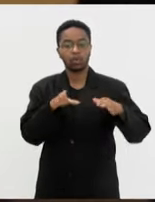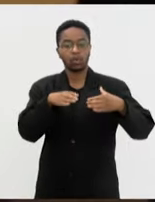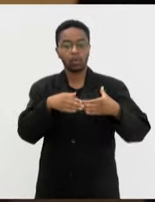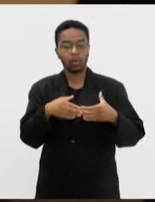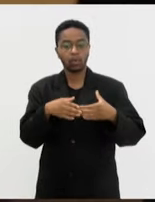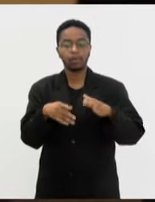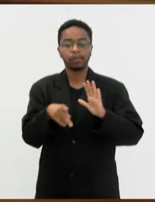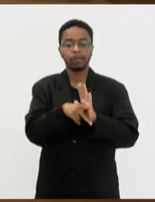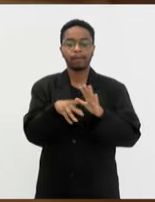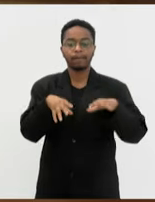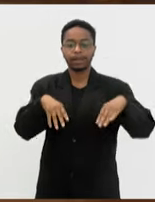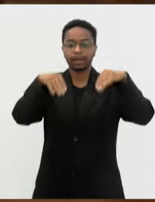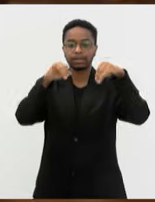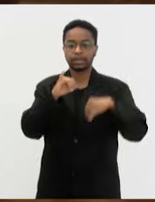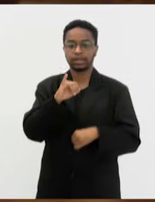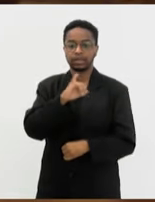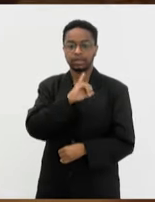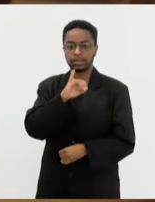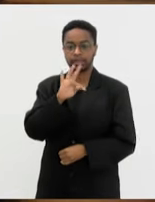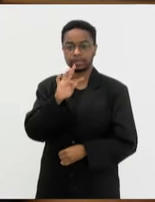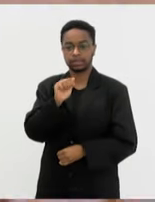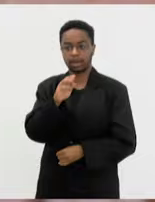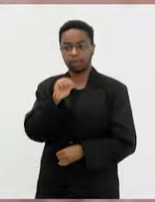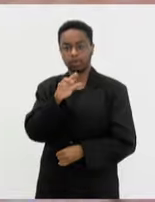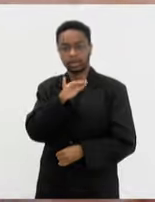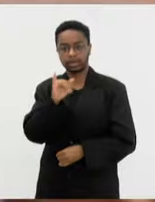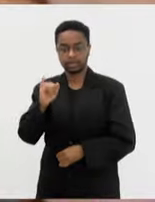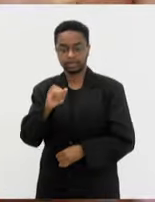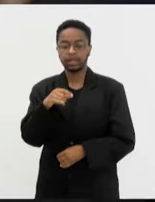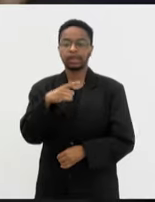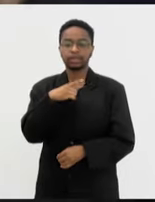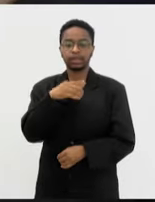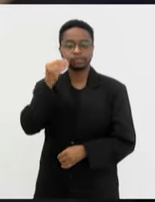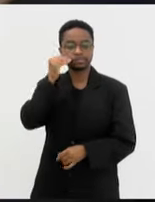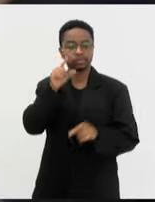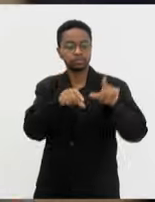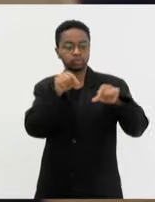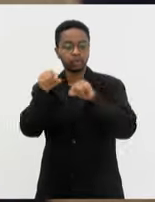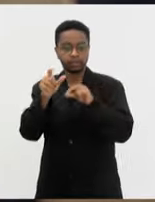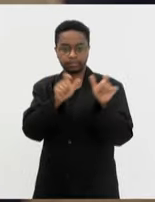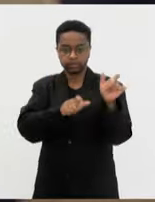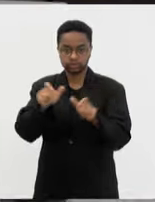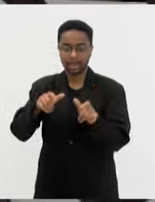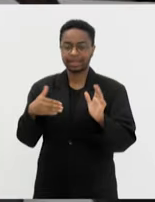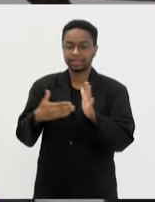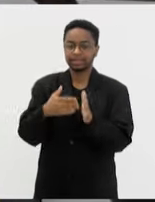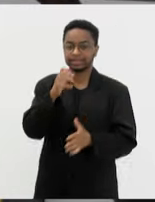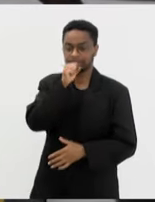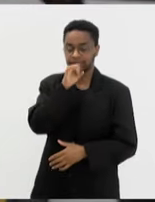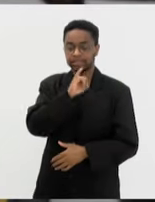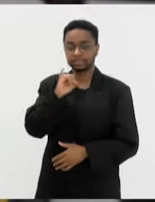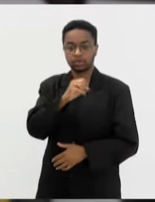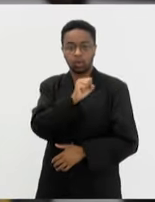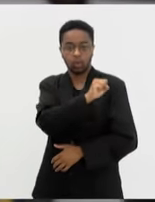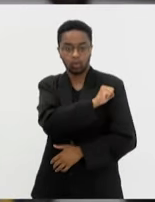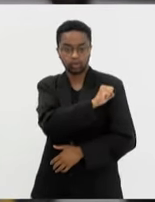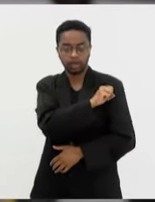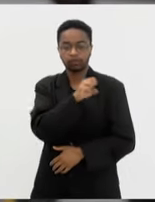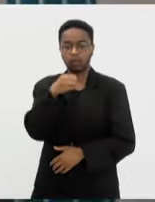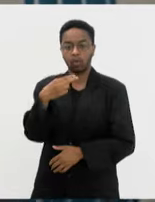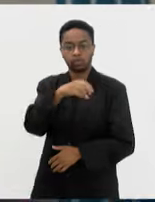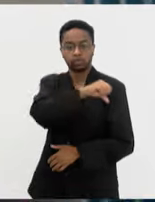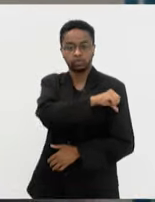do Palácio Itaboraí. O processo seletivo será no sábado. Quem estiver cursando o 8º ou 9º ano do